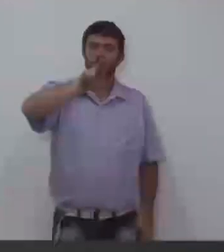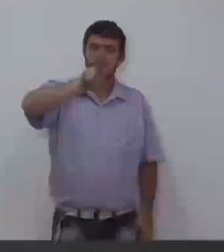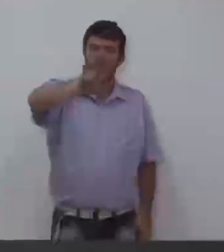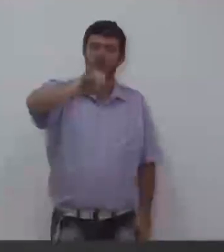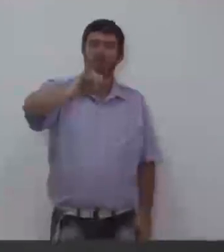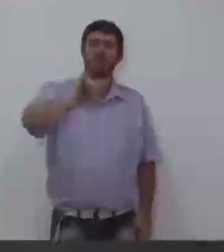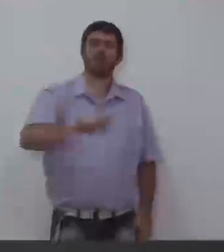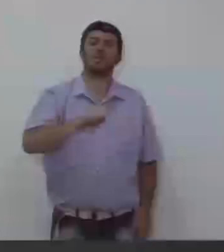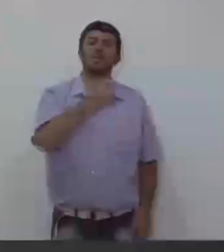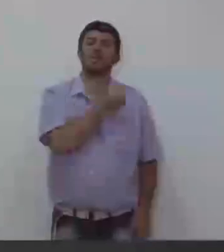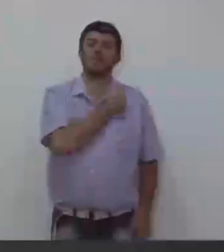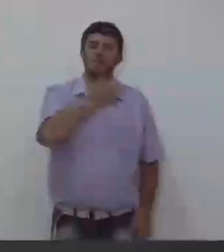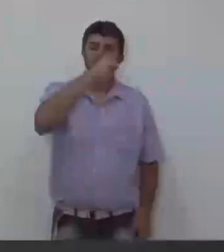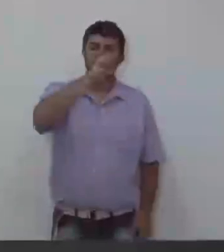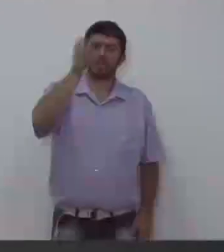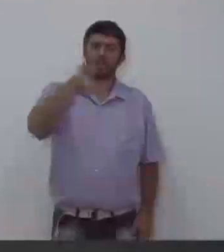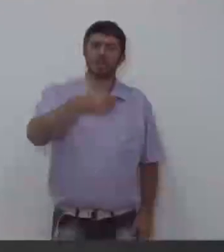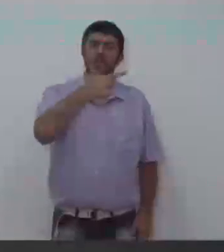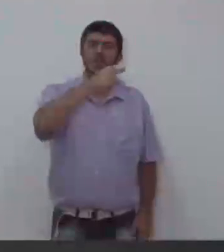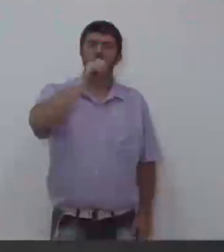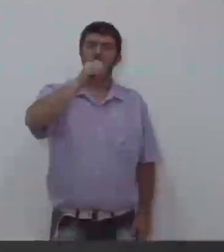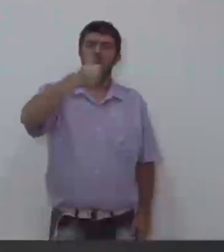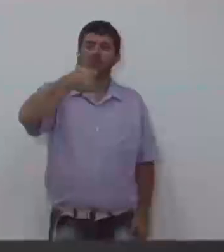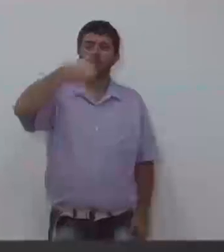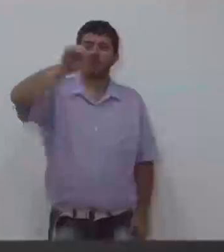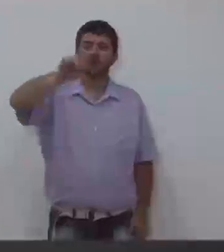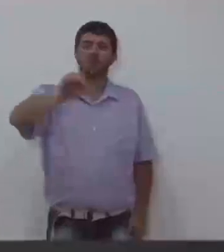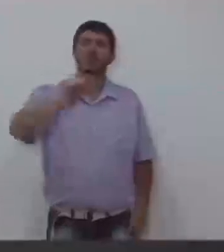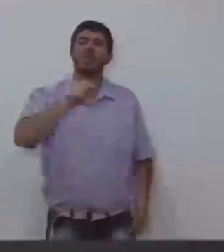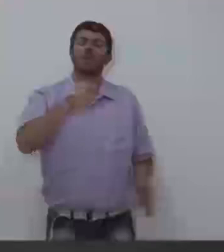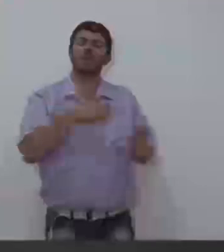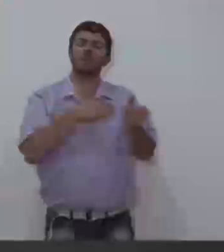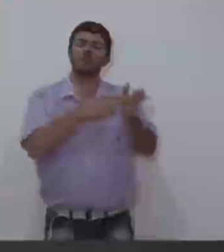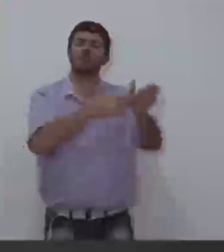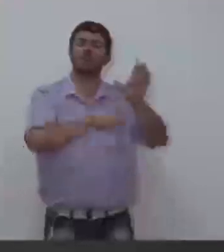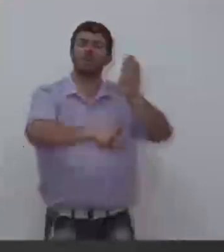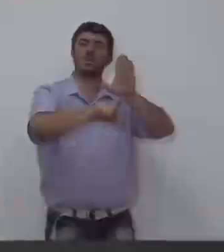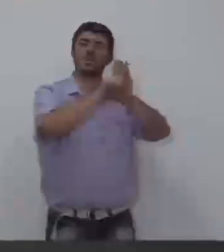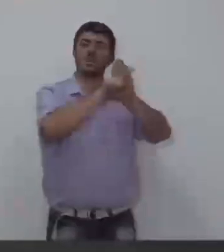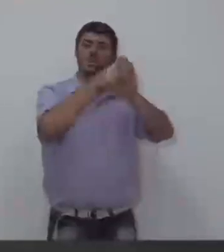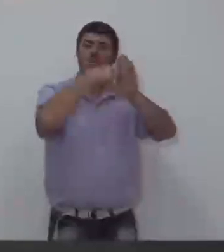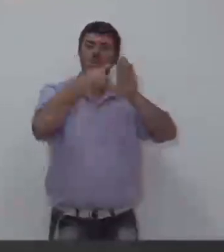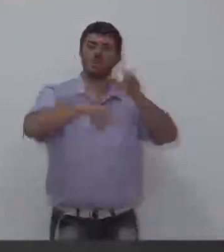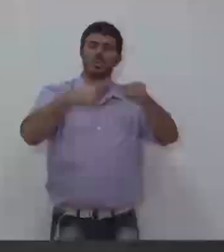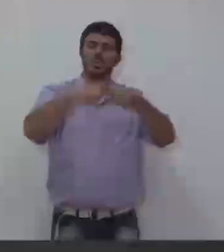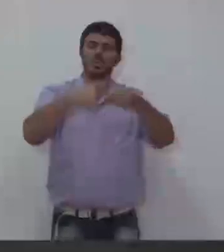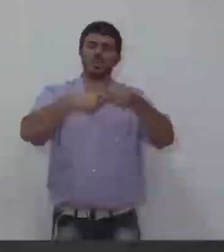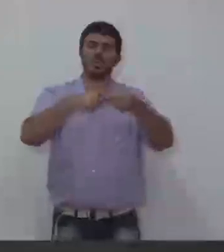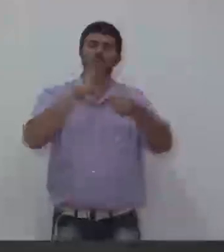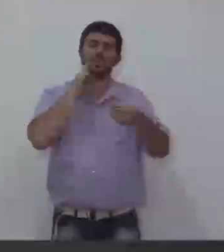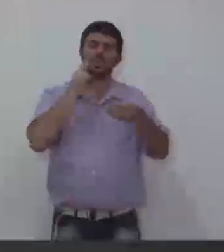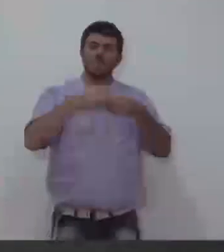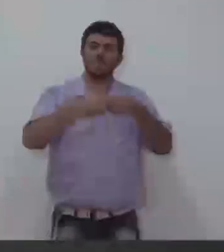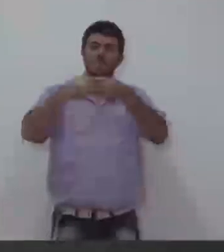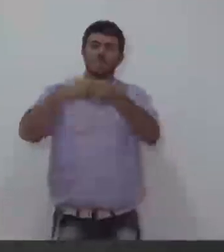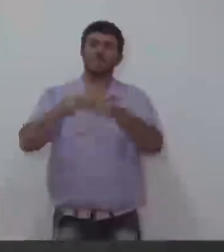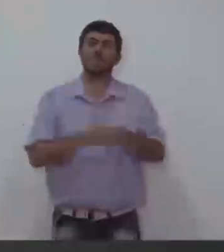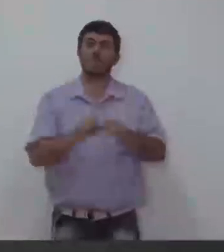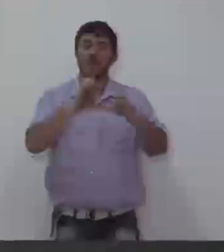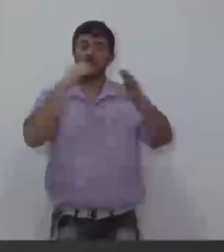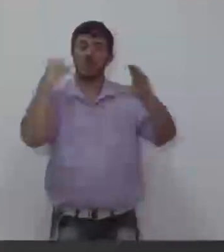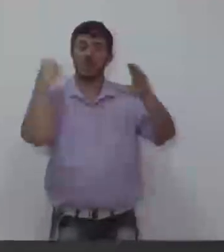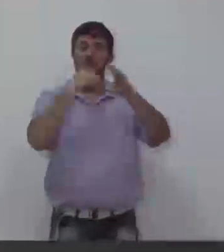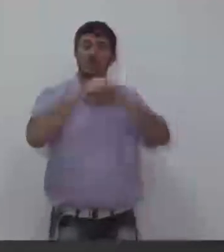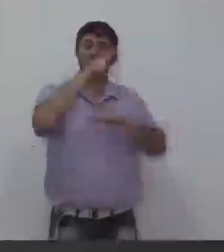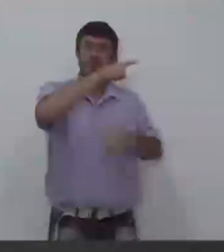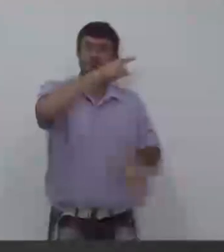artigo 3º da Lei Municipal número 1811, de 1991. Encaminhe-se. E-mail enviado à Prefeitura Municipal